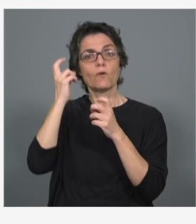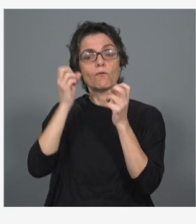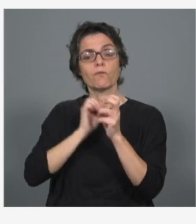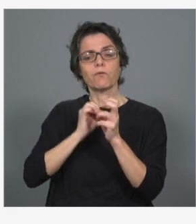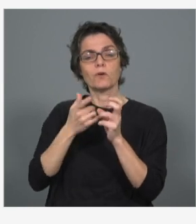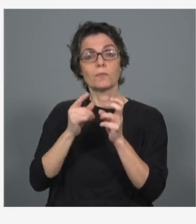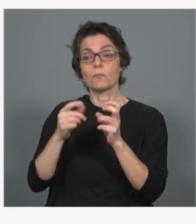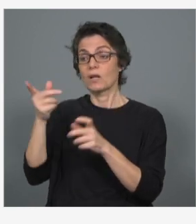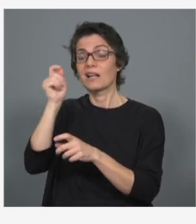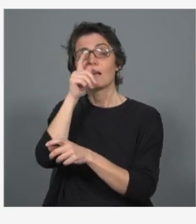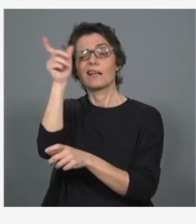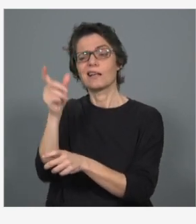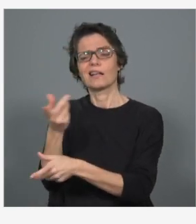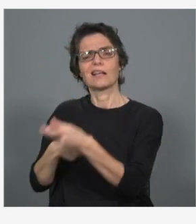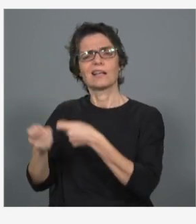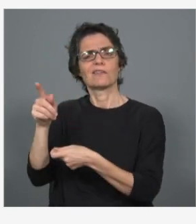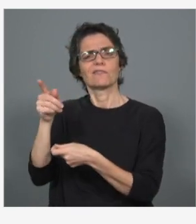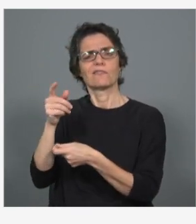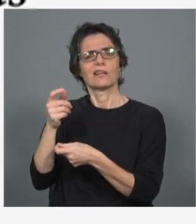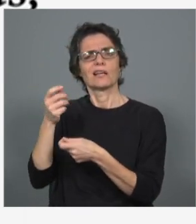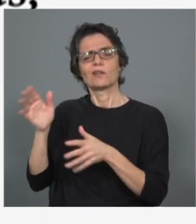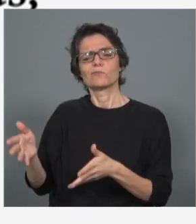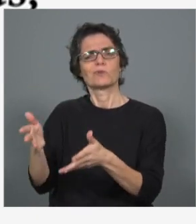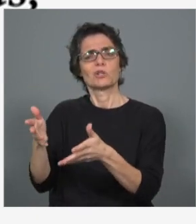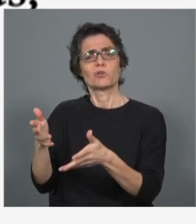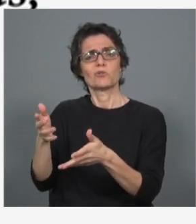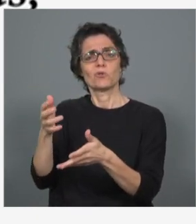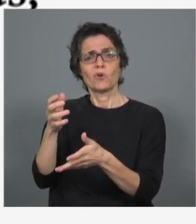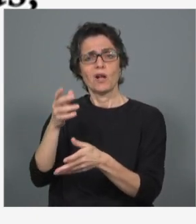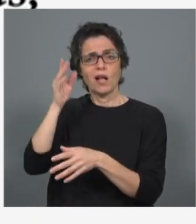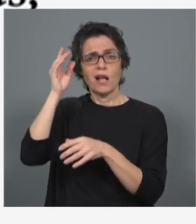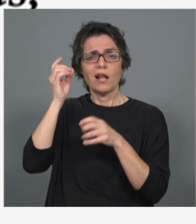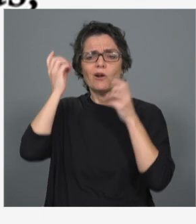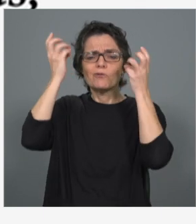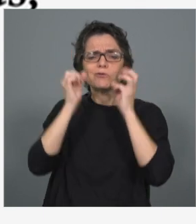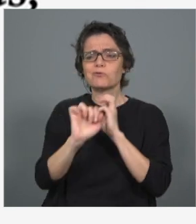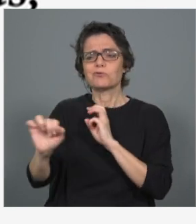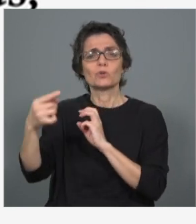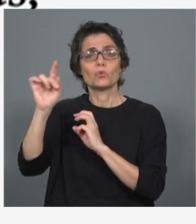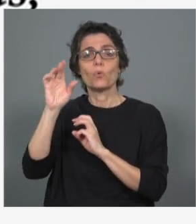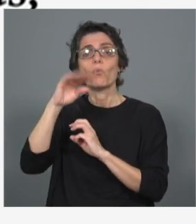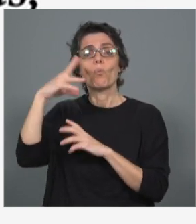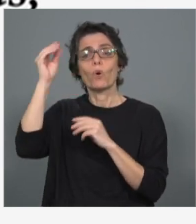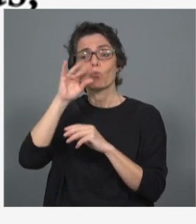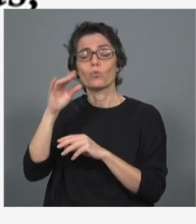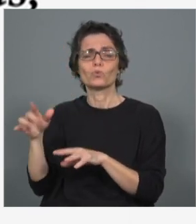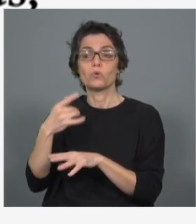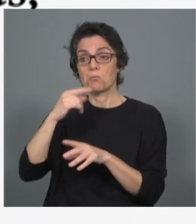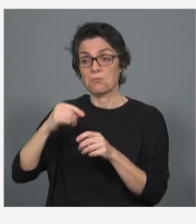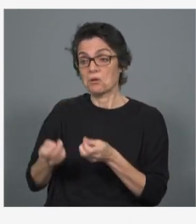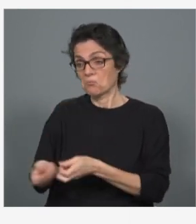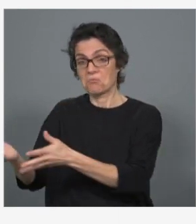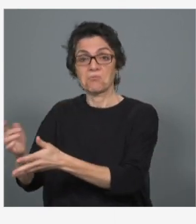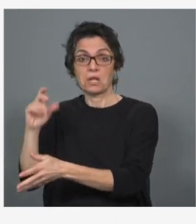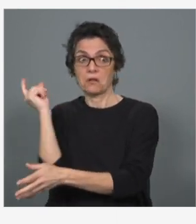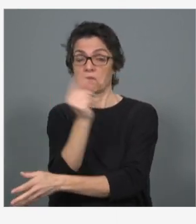mercenário, como não é pastor, nem são suas as ovelhas, logo que vê vir o lobo, deixa as ovelhas e foge, enquanto